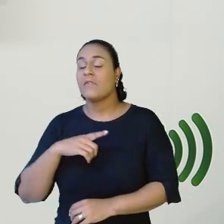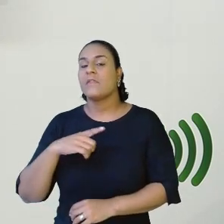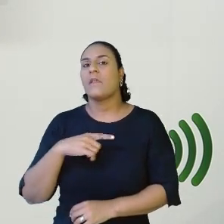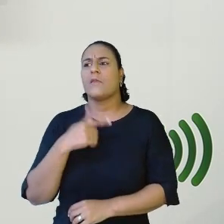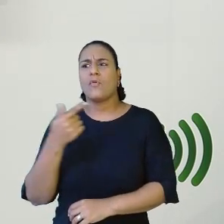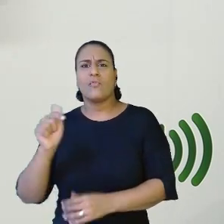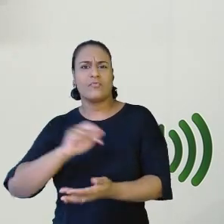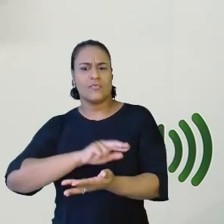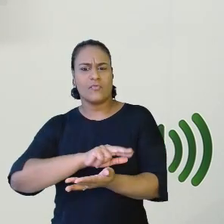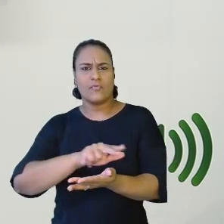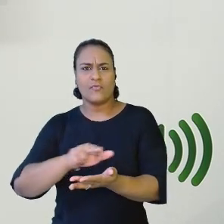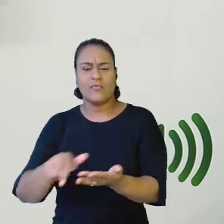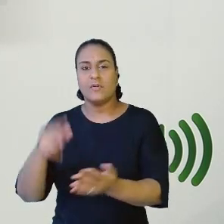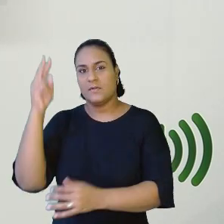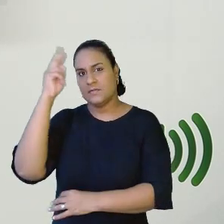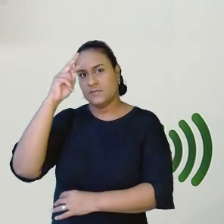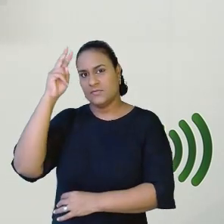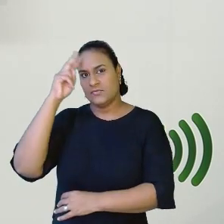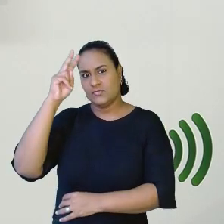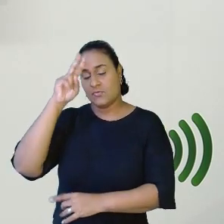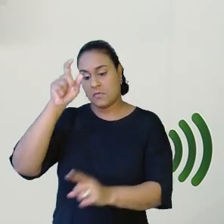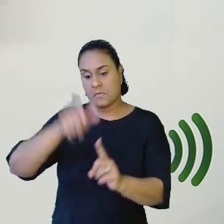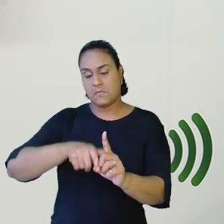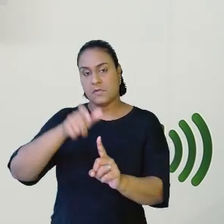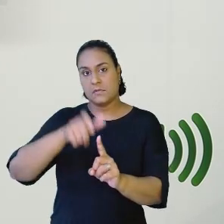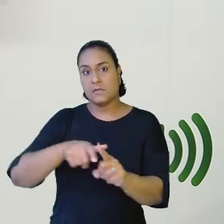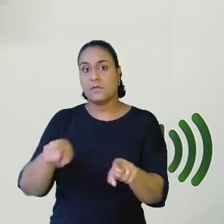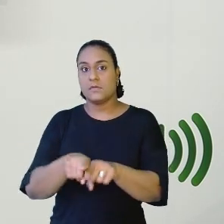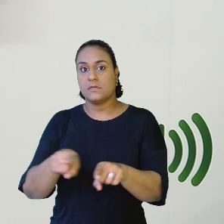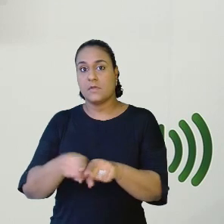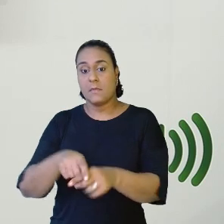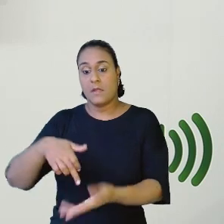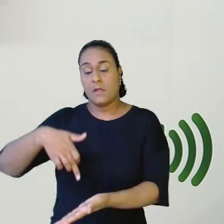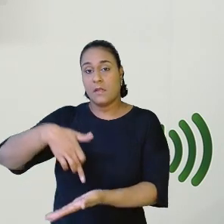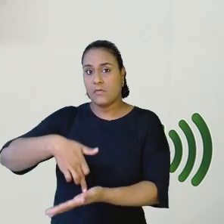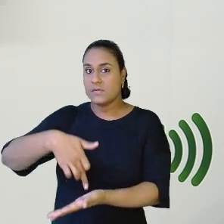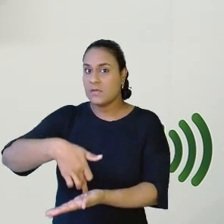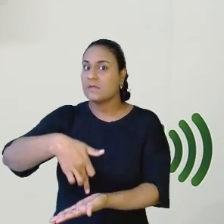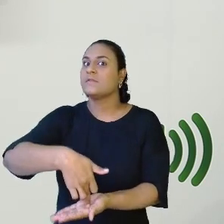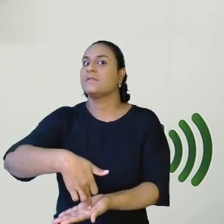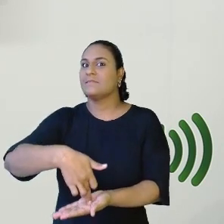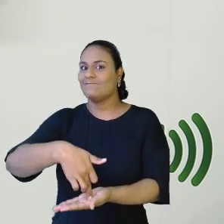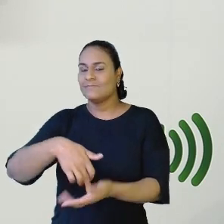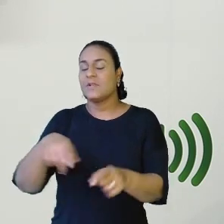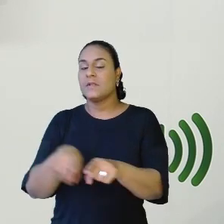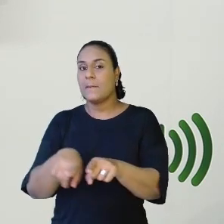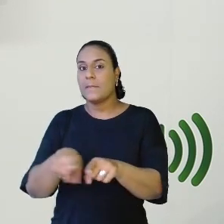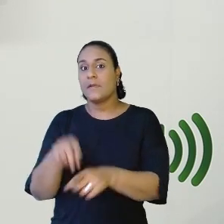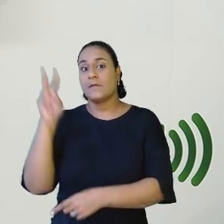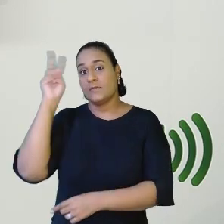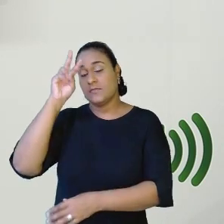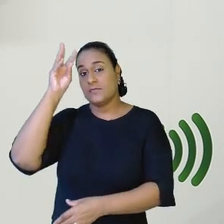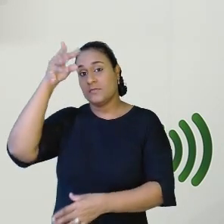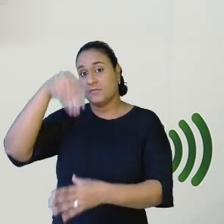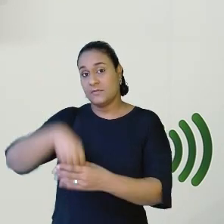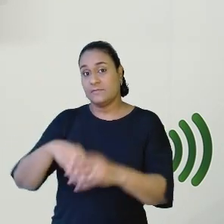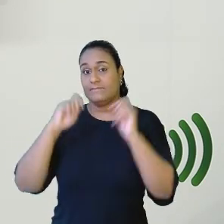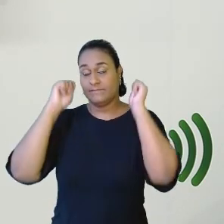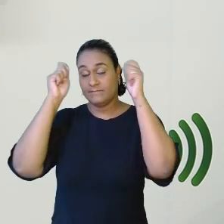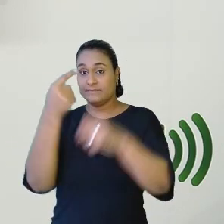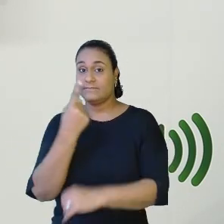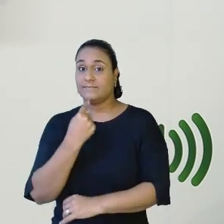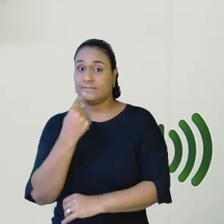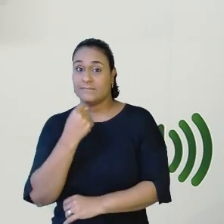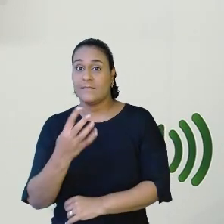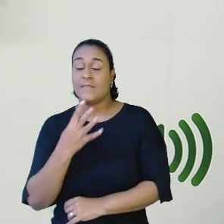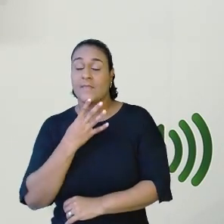vários personagens bem conhecidos de vocês. E o Saci, ele entra nessa história. Então, a Chapeuzinho começou a conhecer a história do Sítio